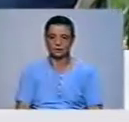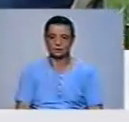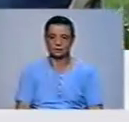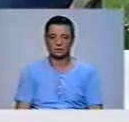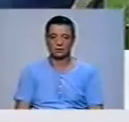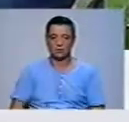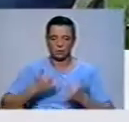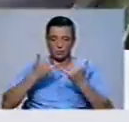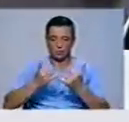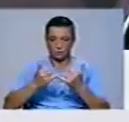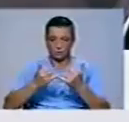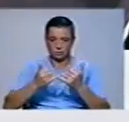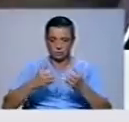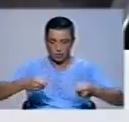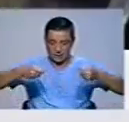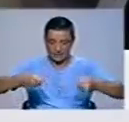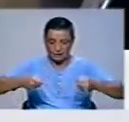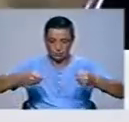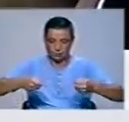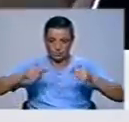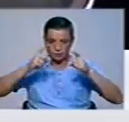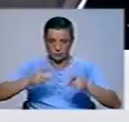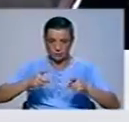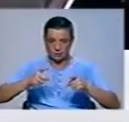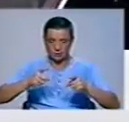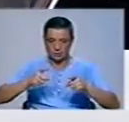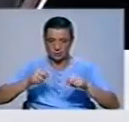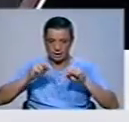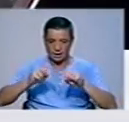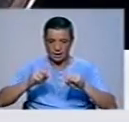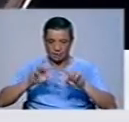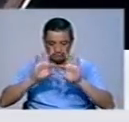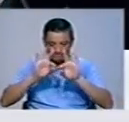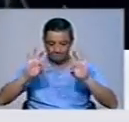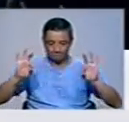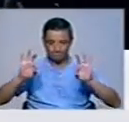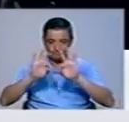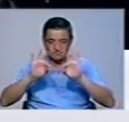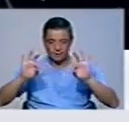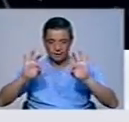O que vai acontecer no fundo do nosso tacho vai começar a ganhar uma capazinha, uma crostazinha.